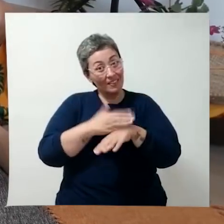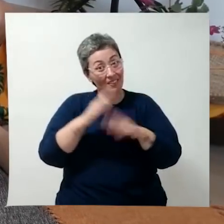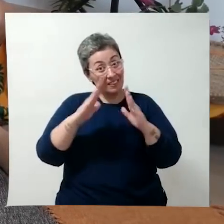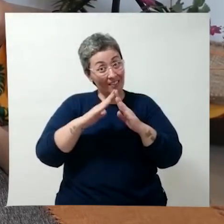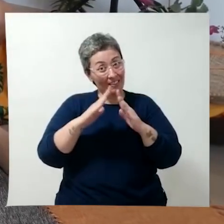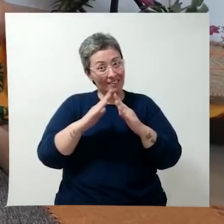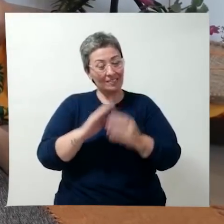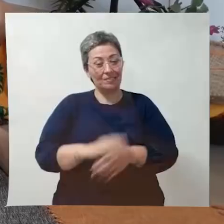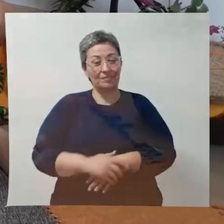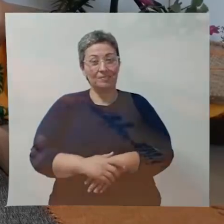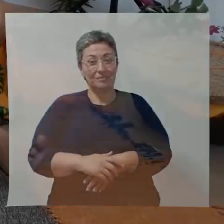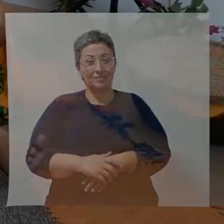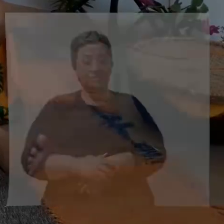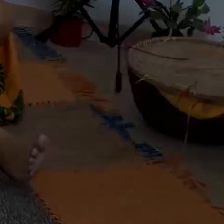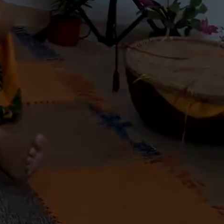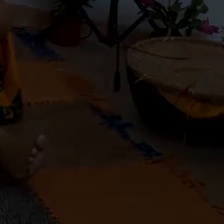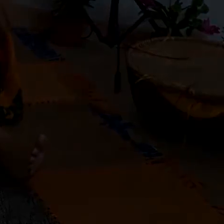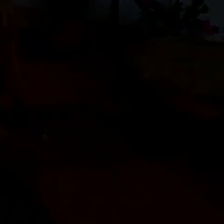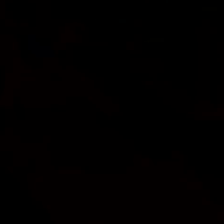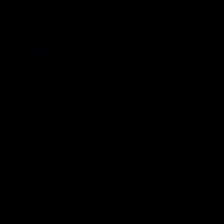bastante em casa. Tchau.